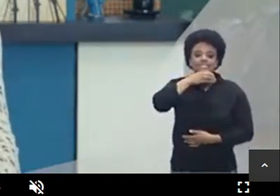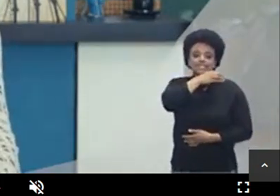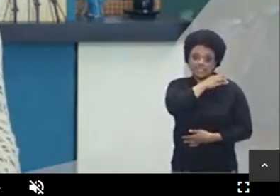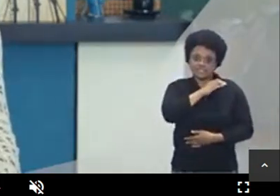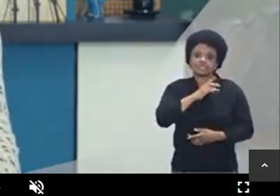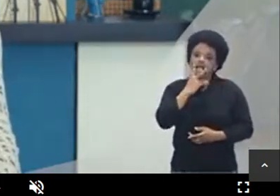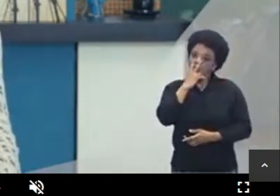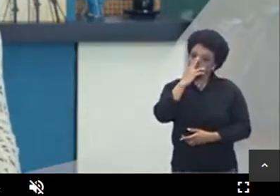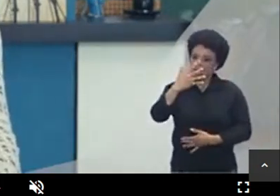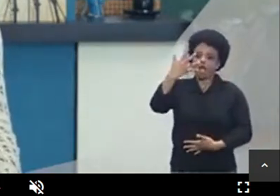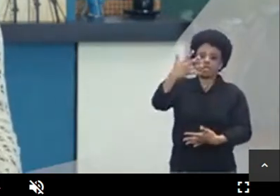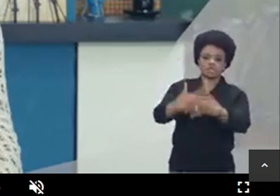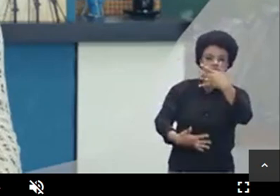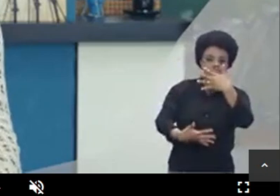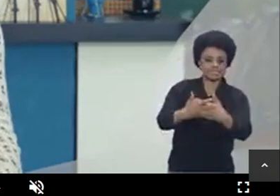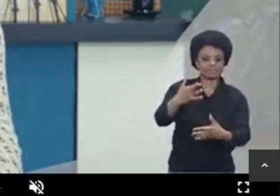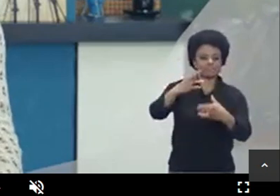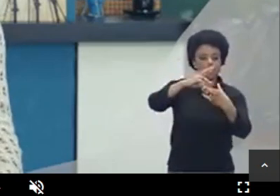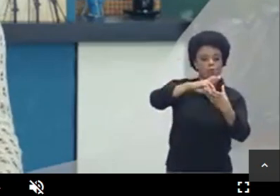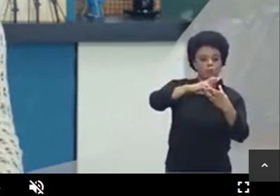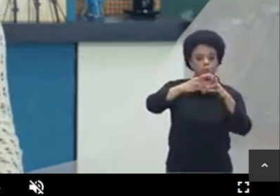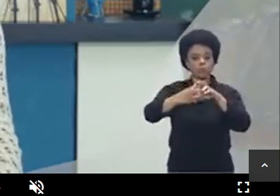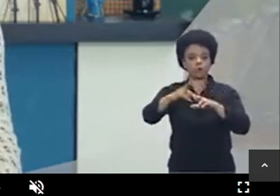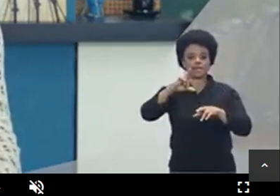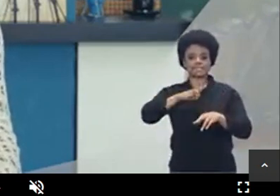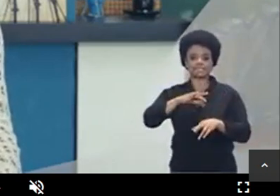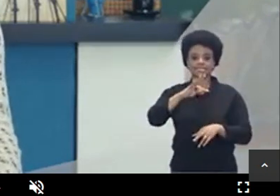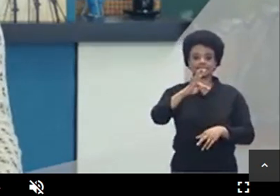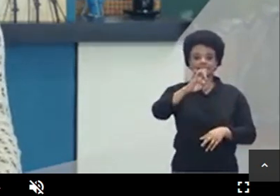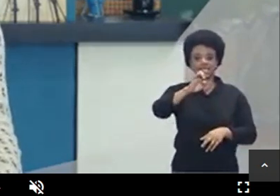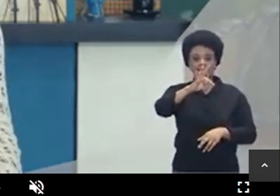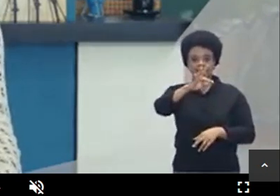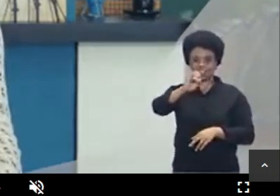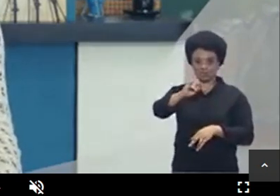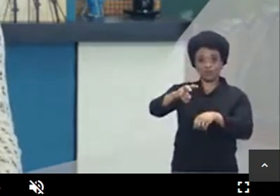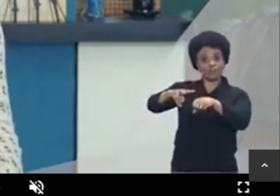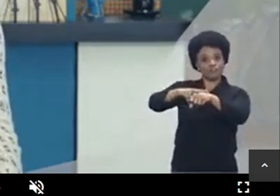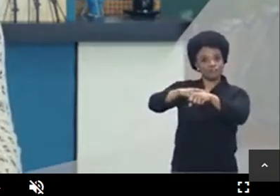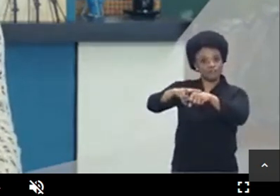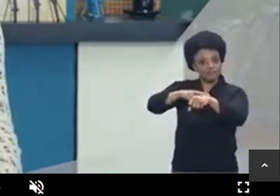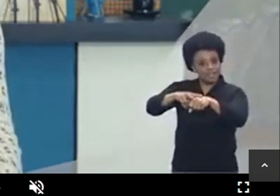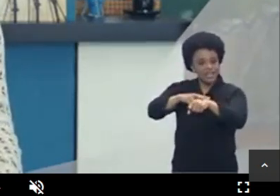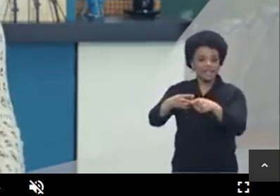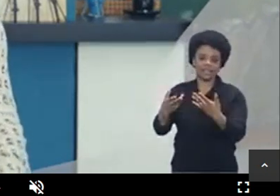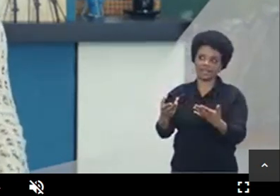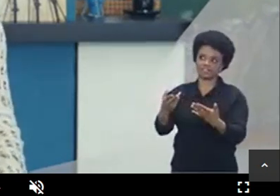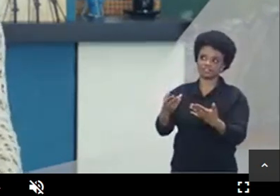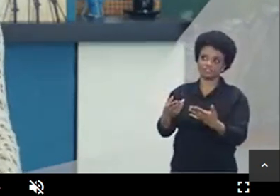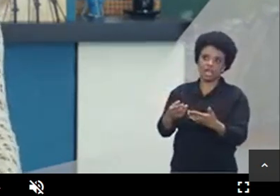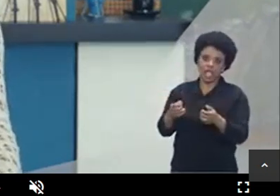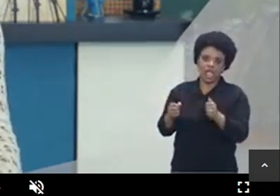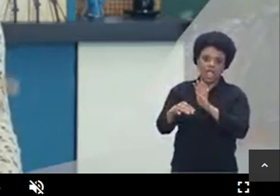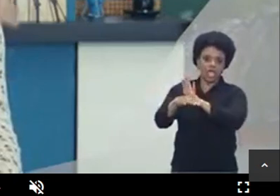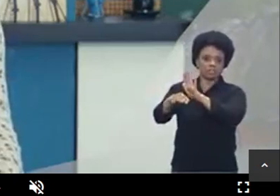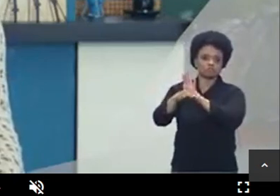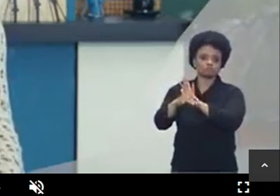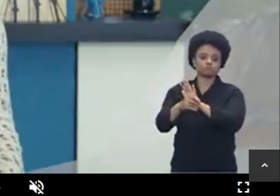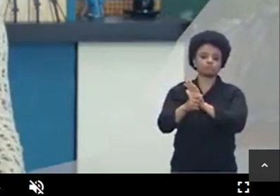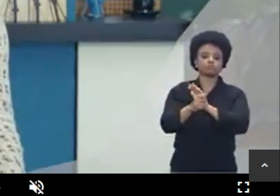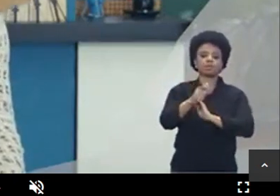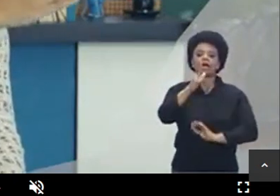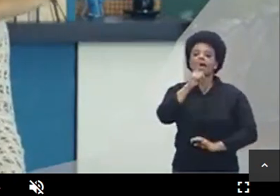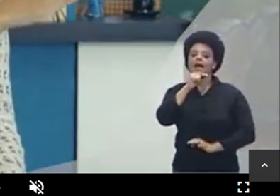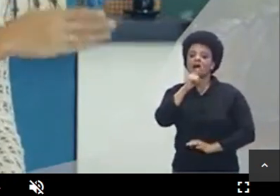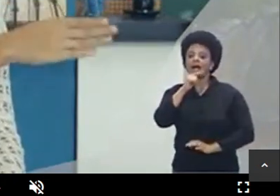para a sustentabilidade. A gente tem teto verde, que resfria bastante o ambiente. A gente tem sistema de refrigeração de água,